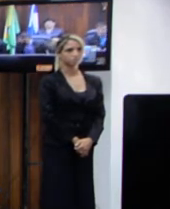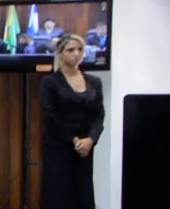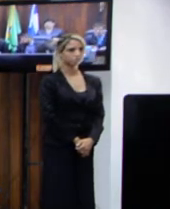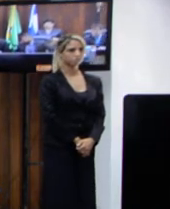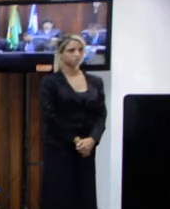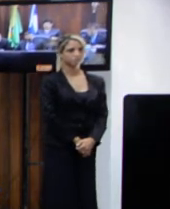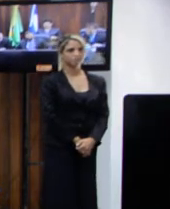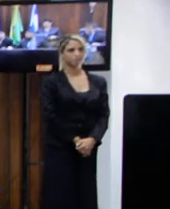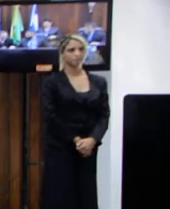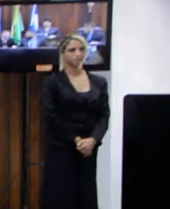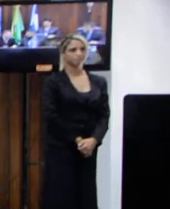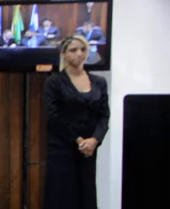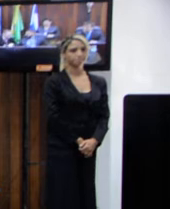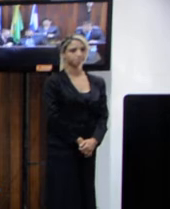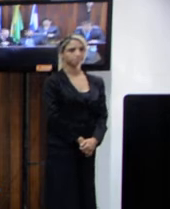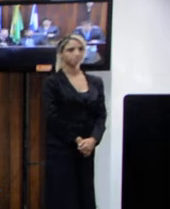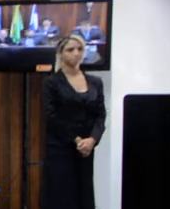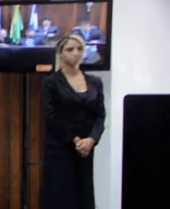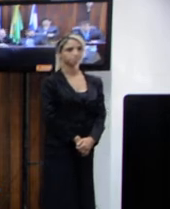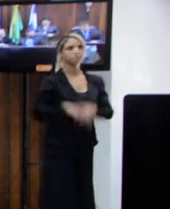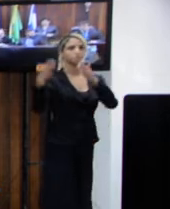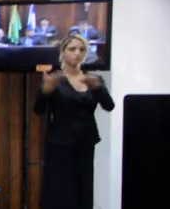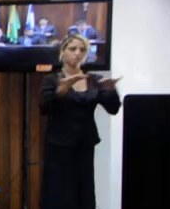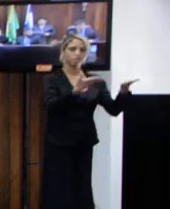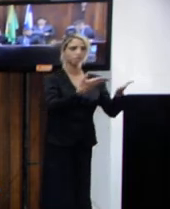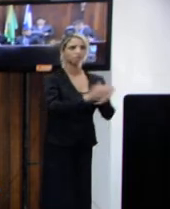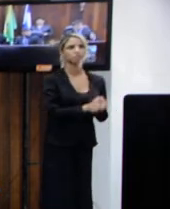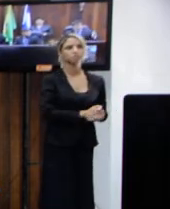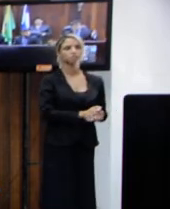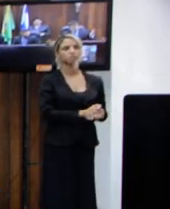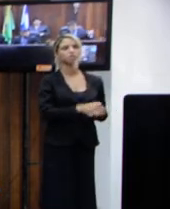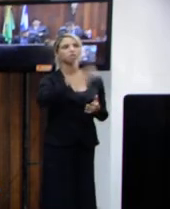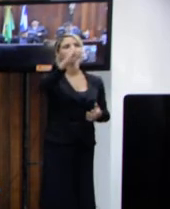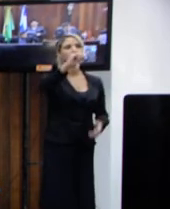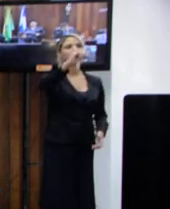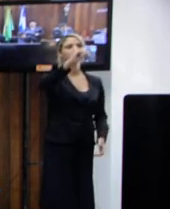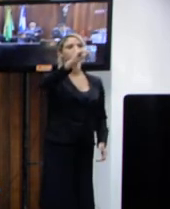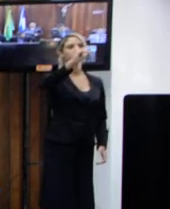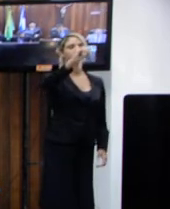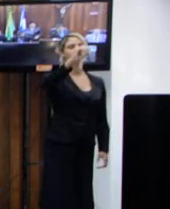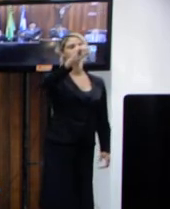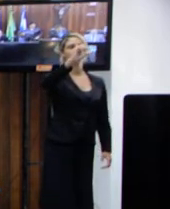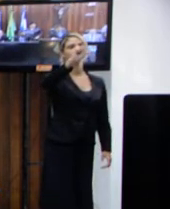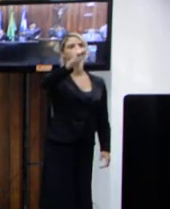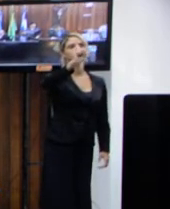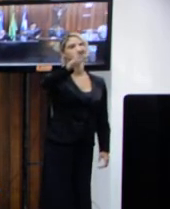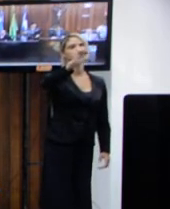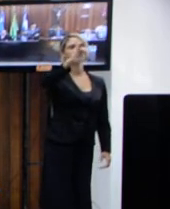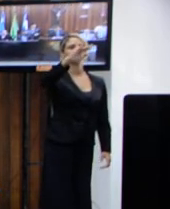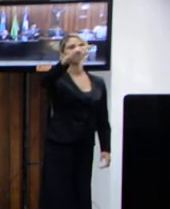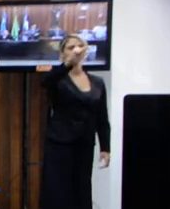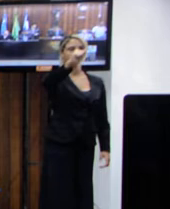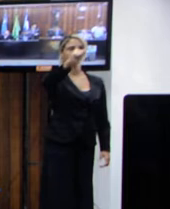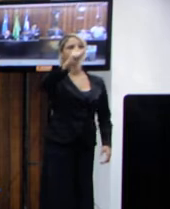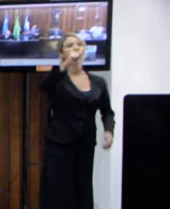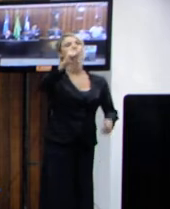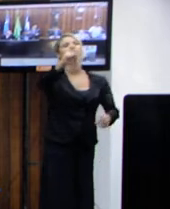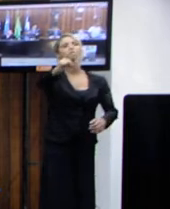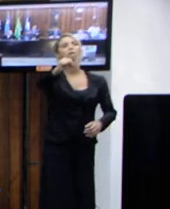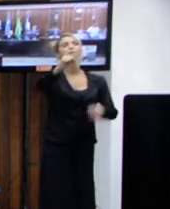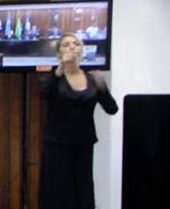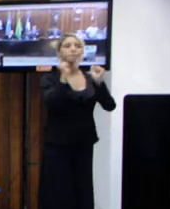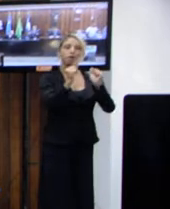com a cultura de Cabo Frio, rapaz. Nosso querido e amigo Oséias, possa ficar com a gente aqui no